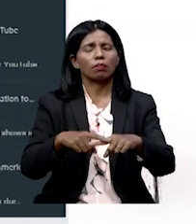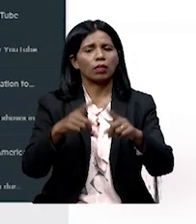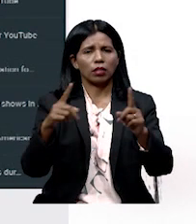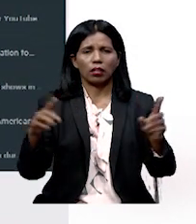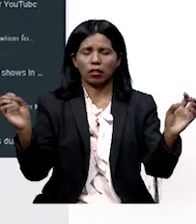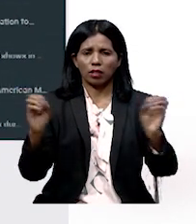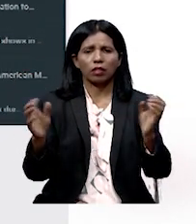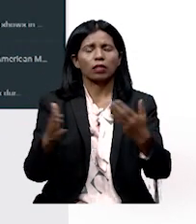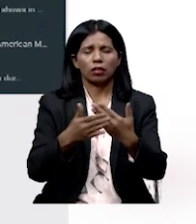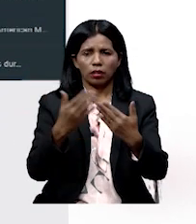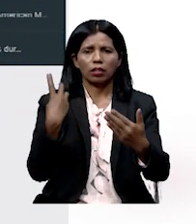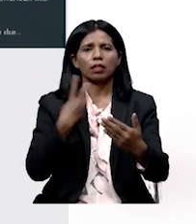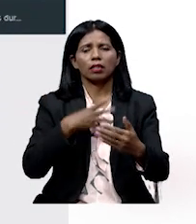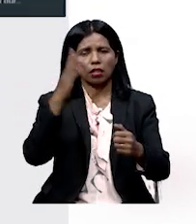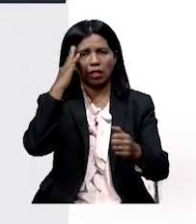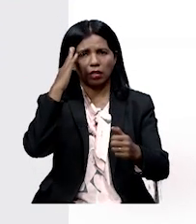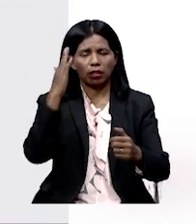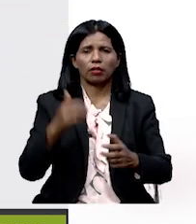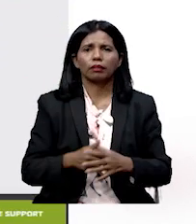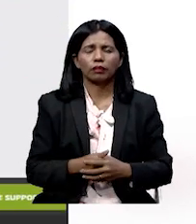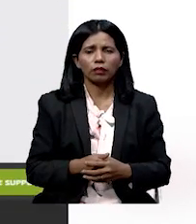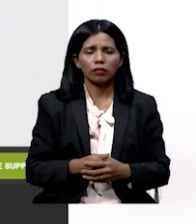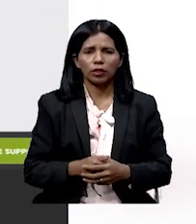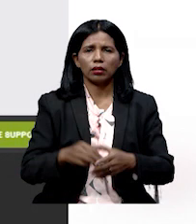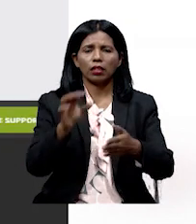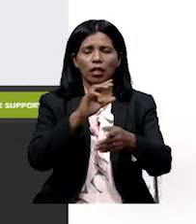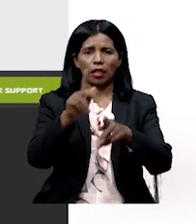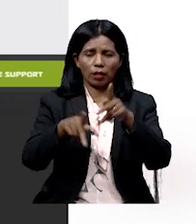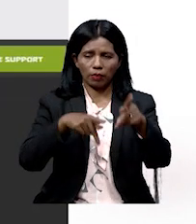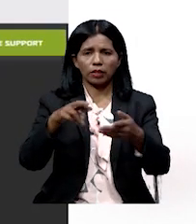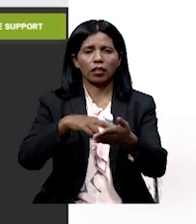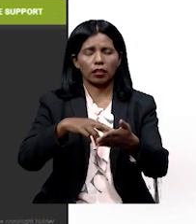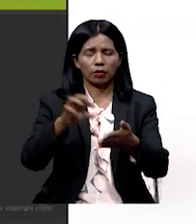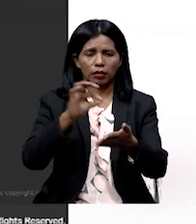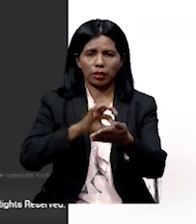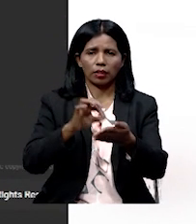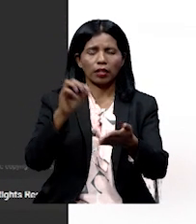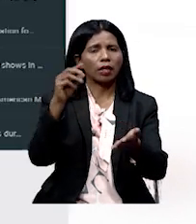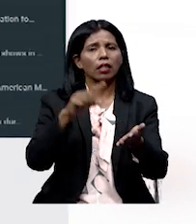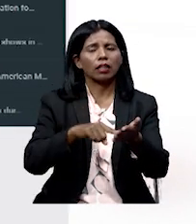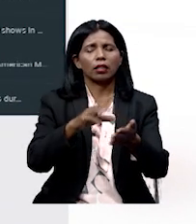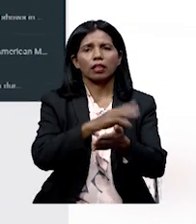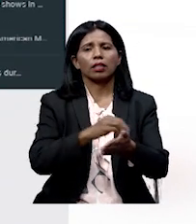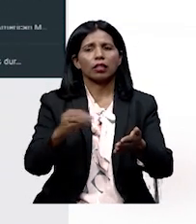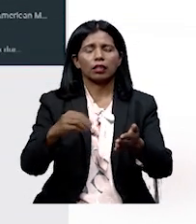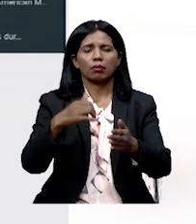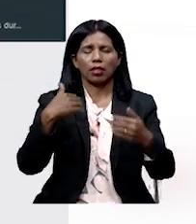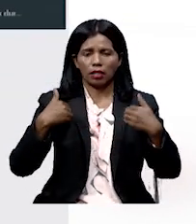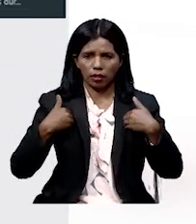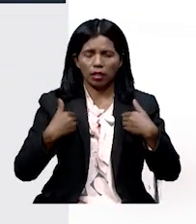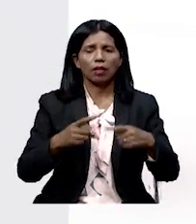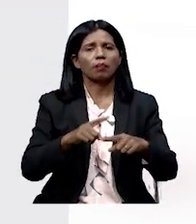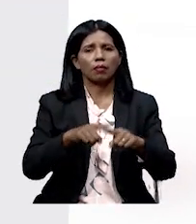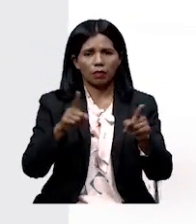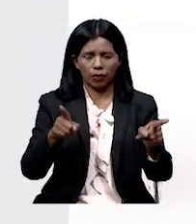os simples ita tene katak asinante ita bele hetan fácil ya yeah. Kanal ida ita bele hetan mai